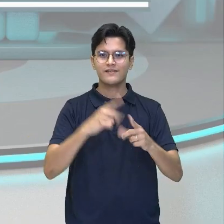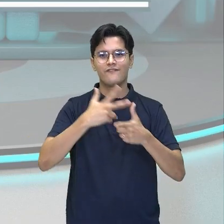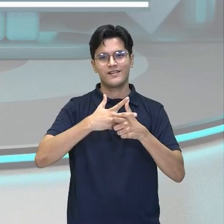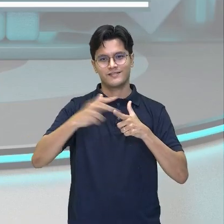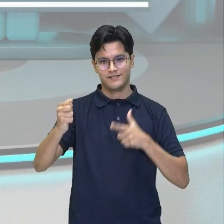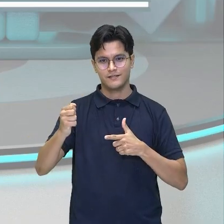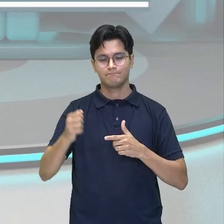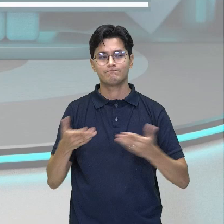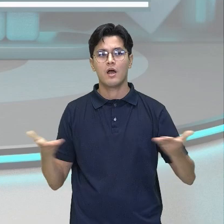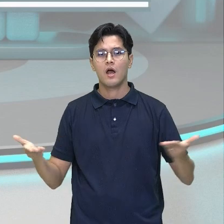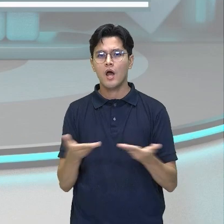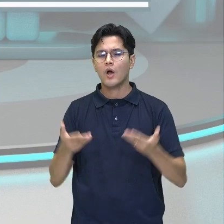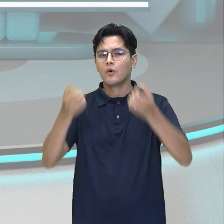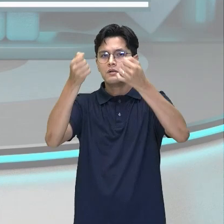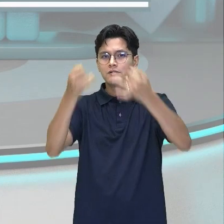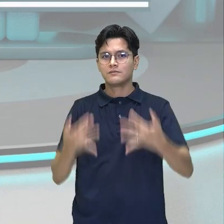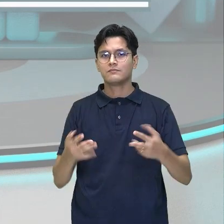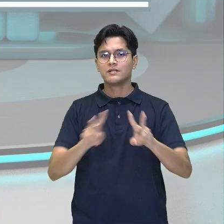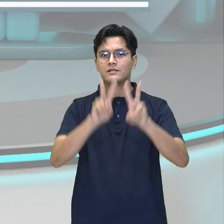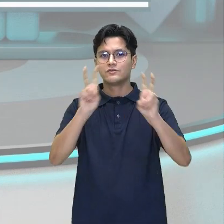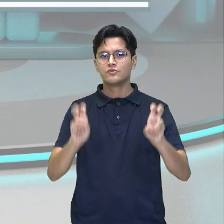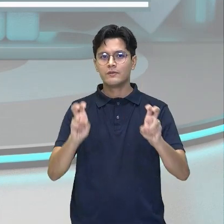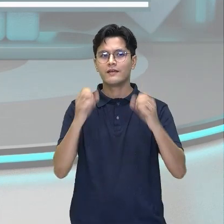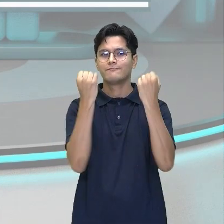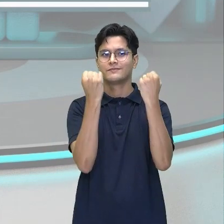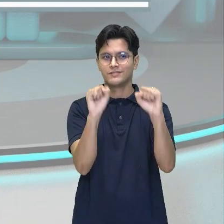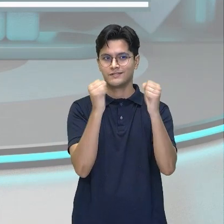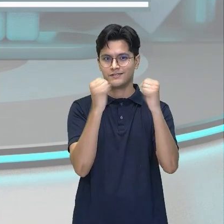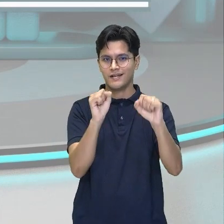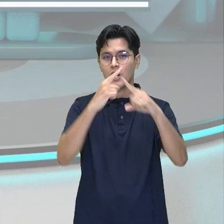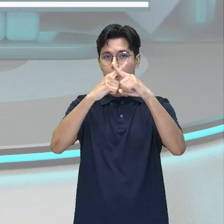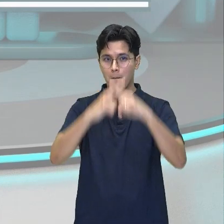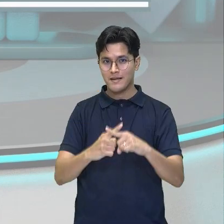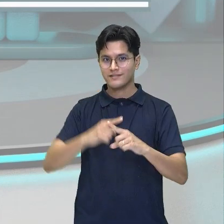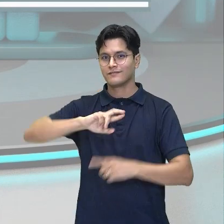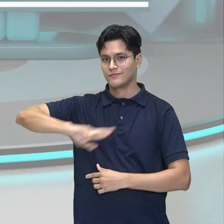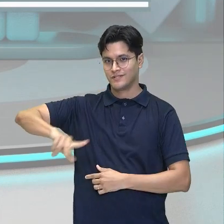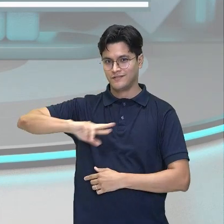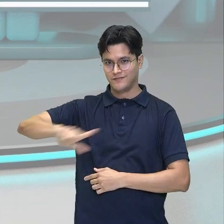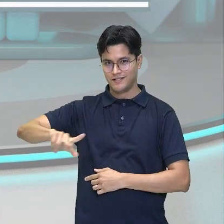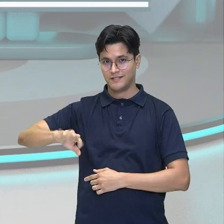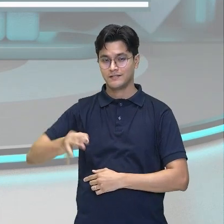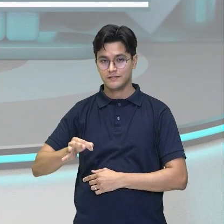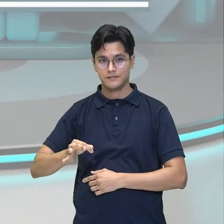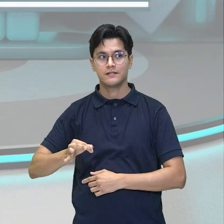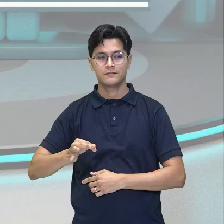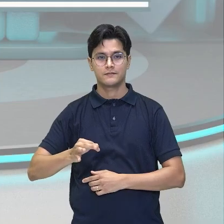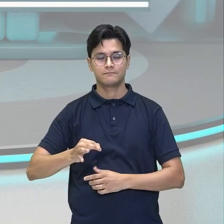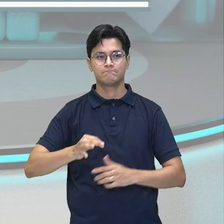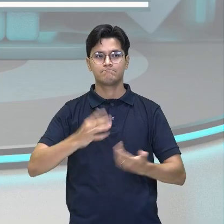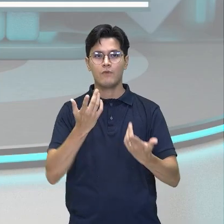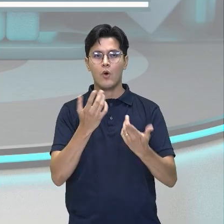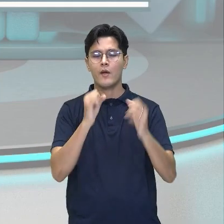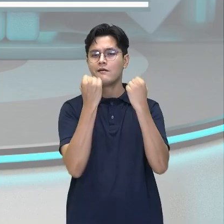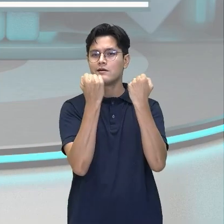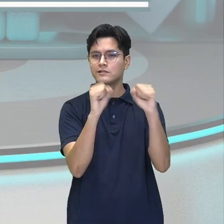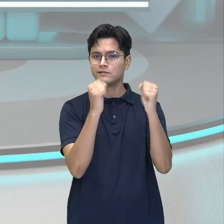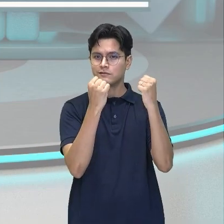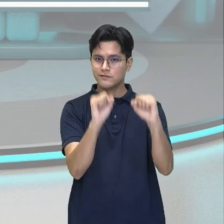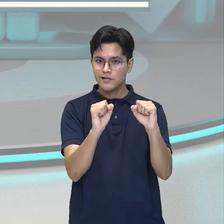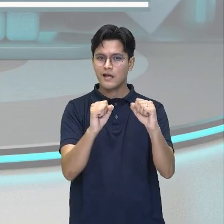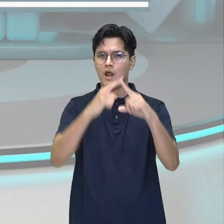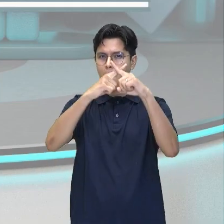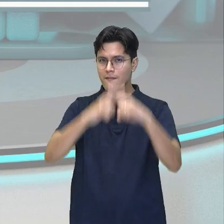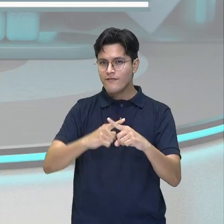vai falar sobre a ginástica não competitiva, né? Nesse tipo de ginástica não existe premiação, porque o